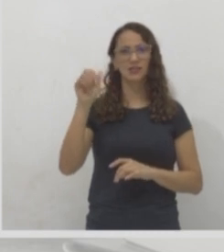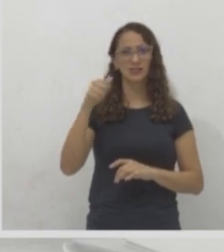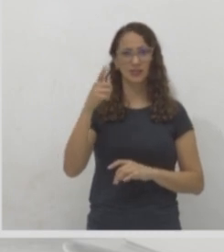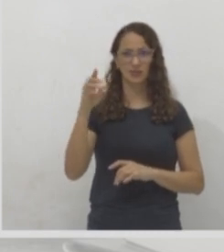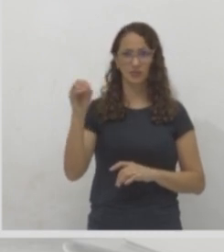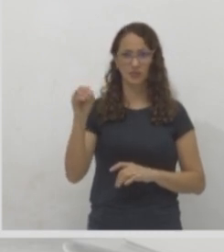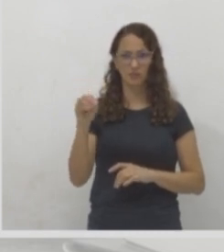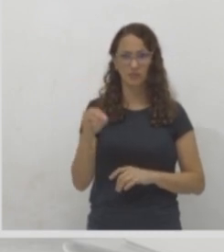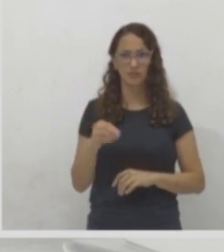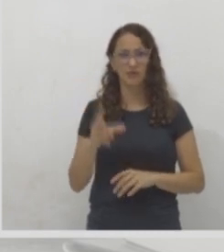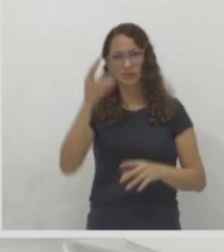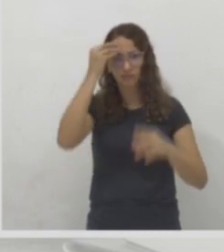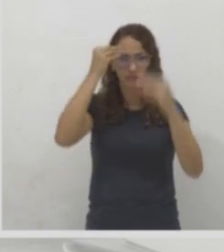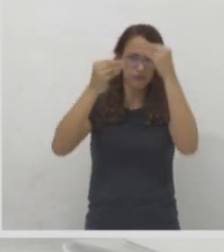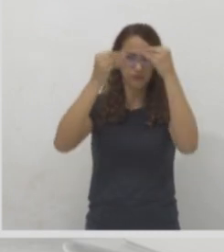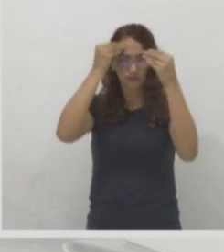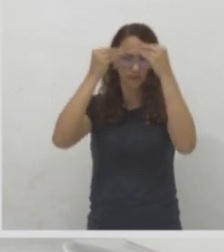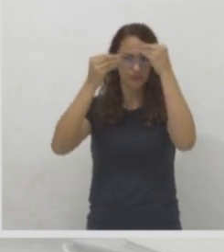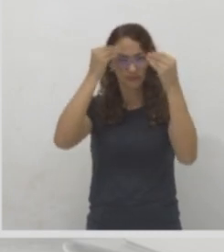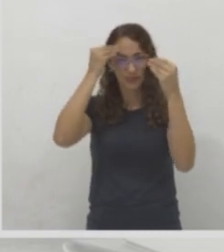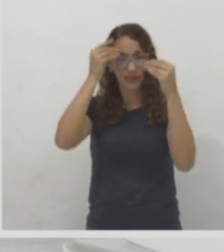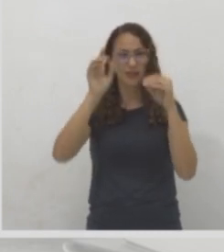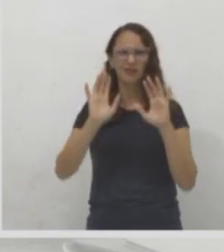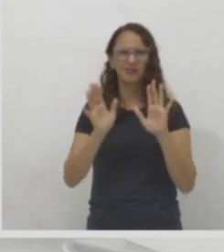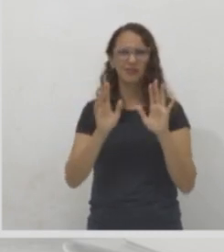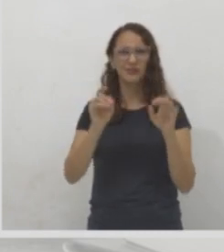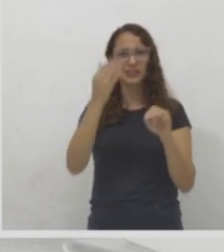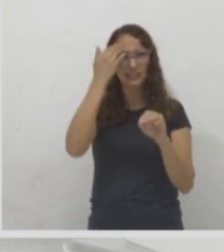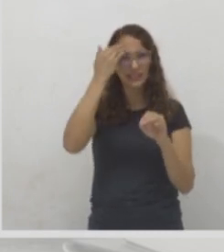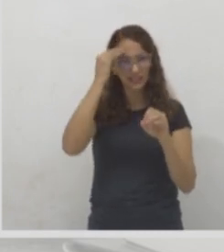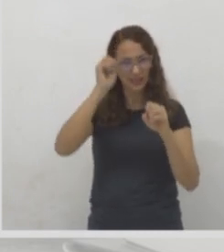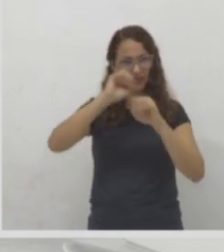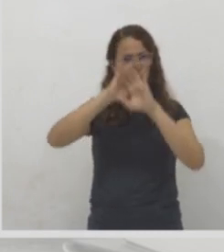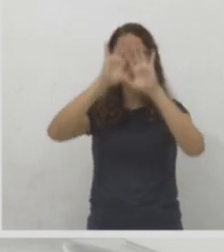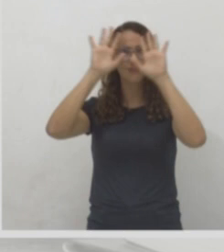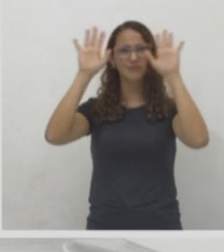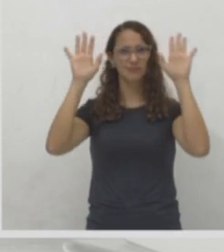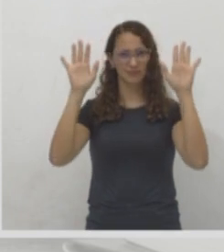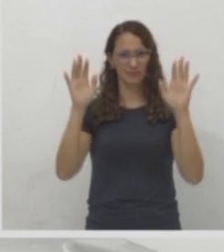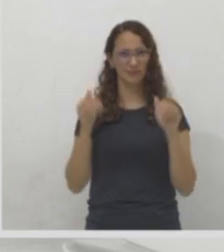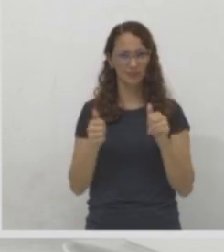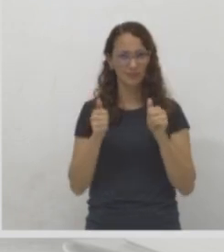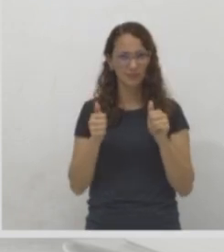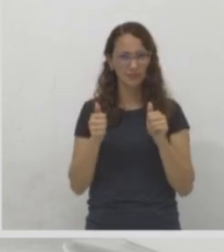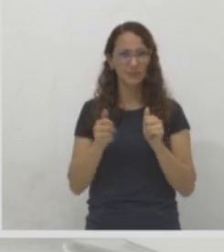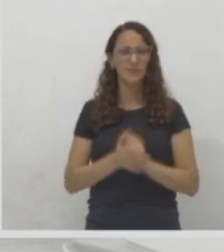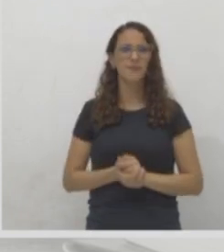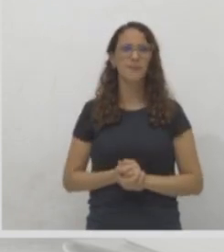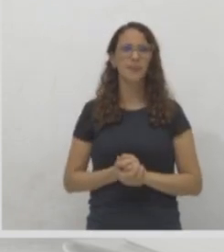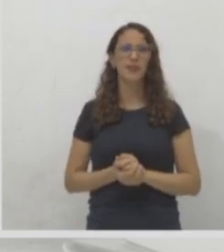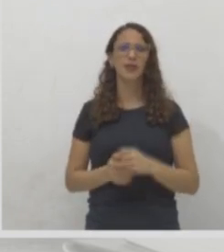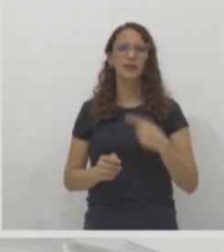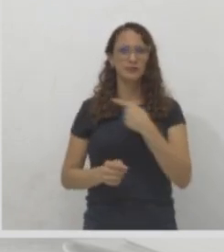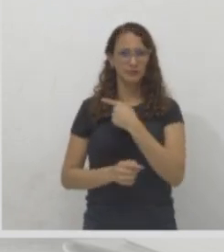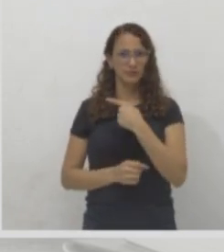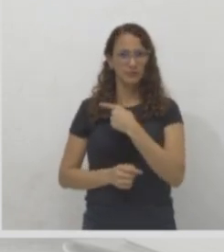decorem, não. Contexto é mais importante, certo? Então, olhem essa outra notícia aqui.